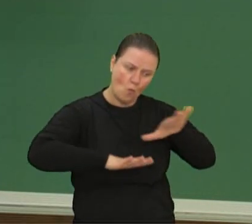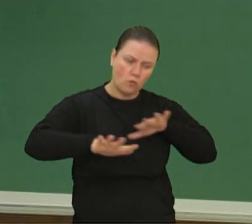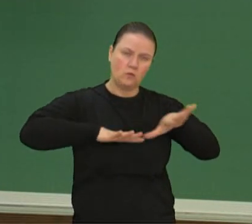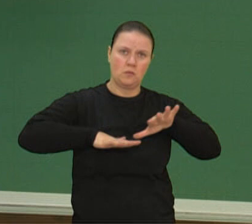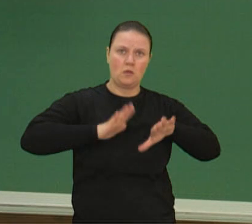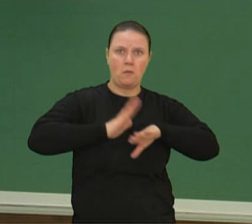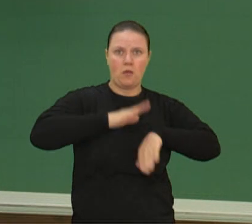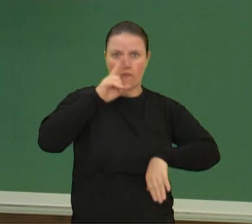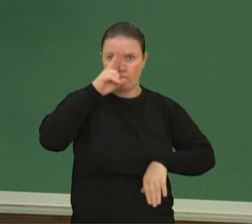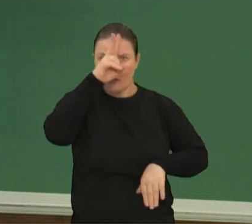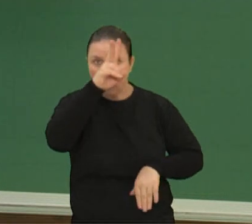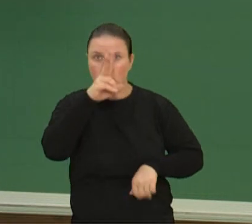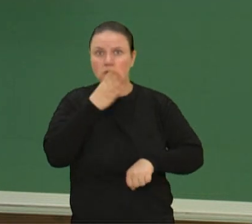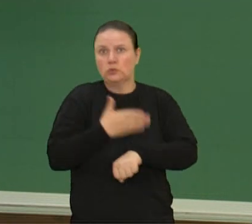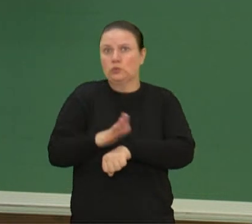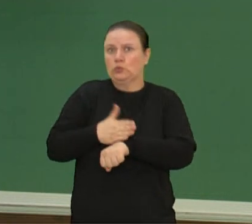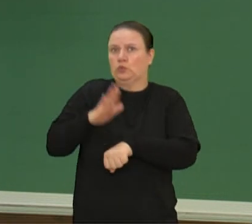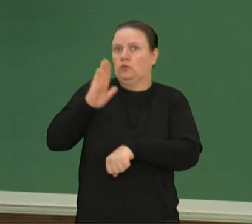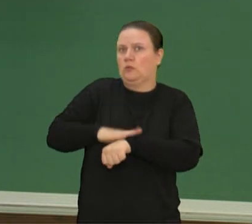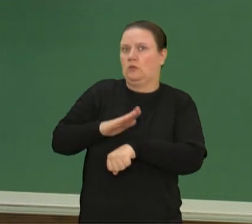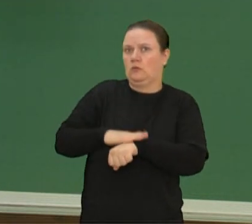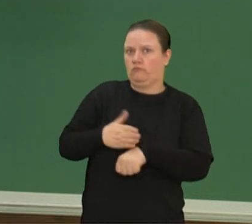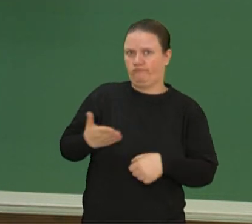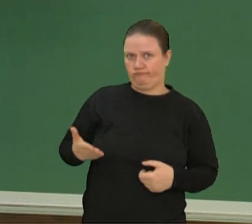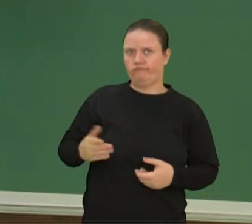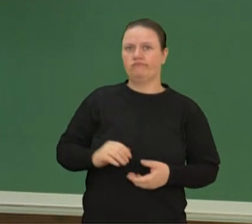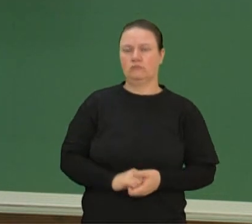você deve fazer durante a prática de exercício físico.